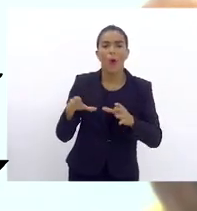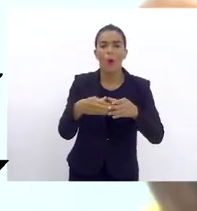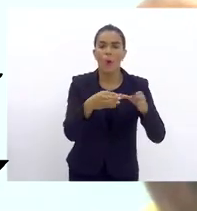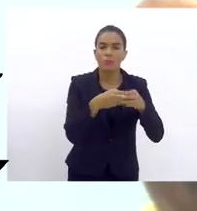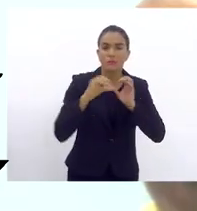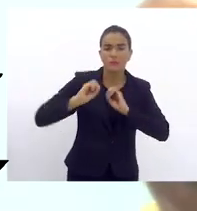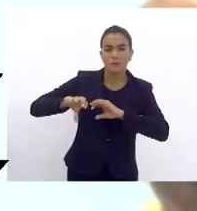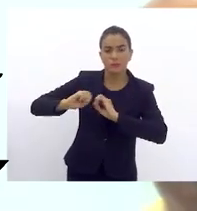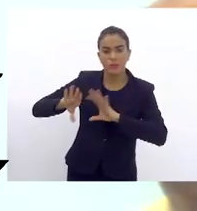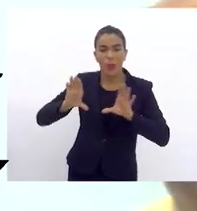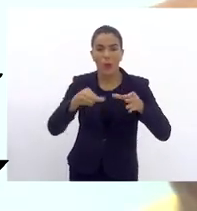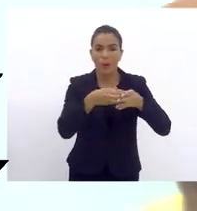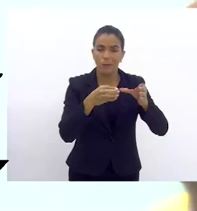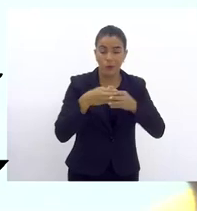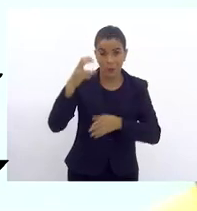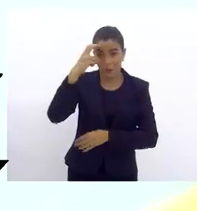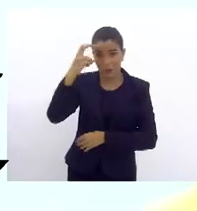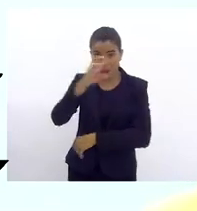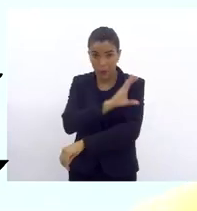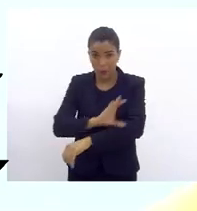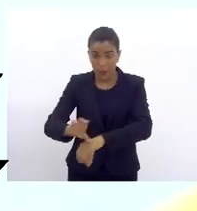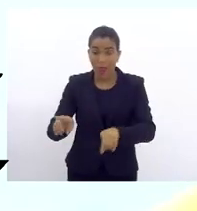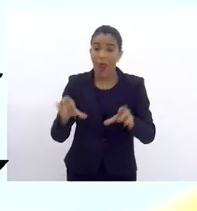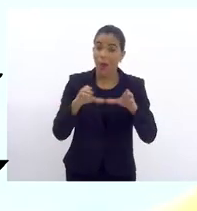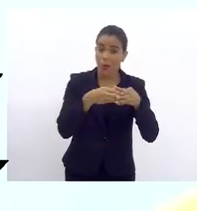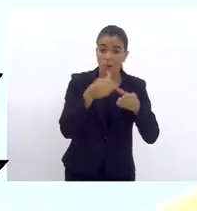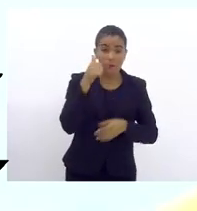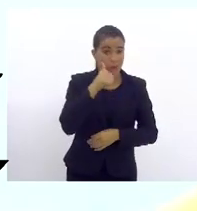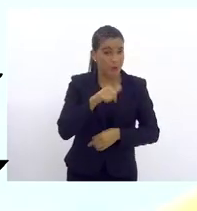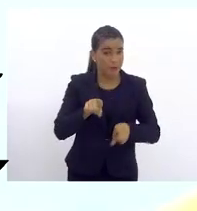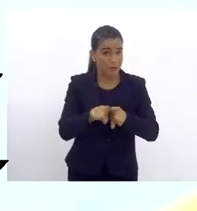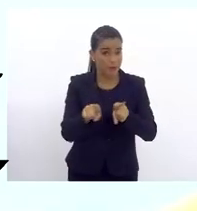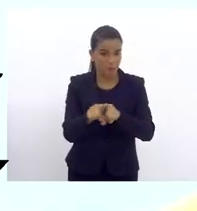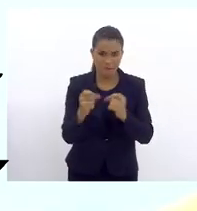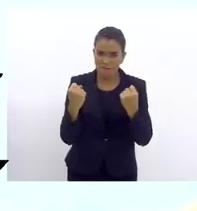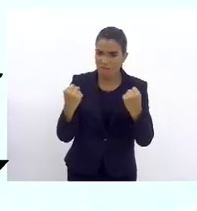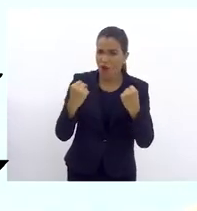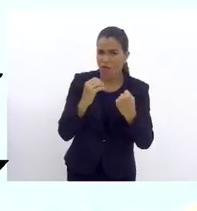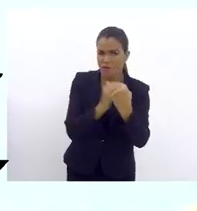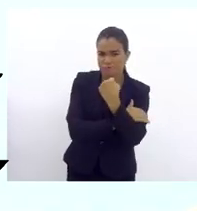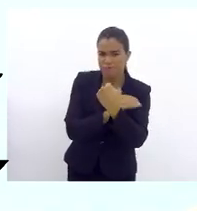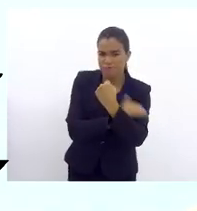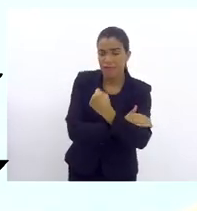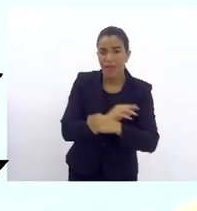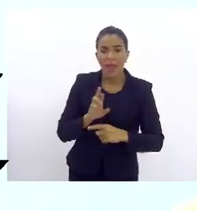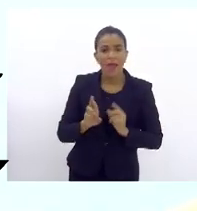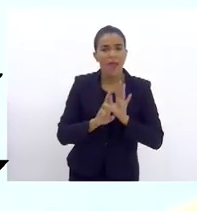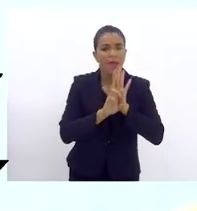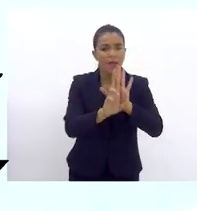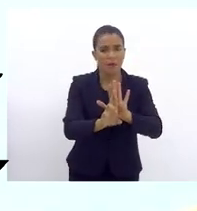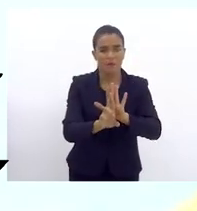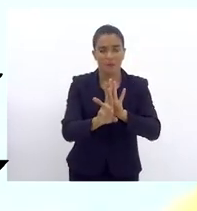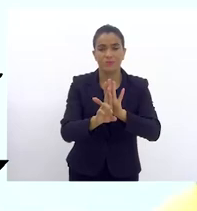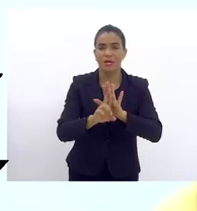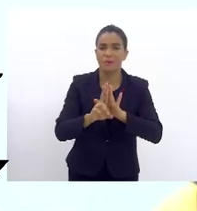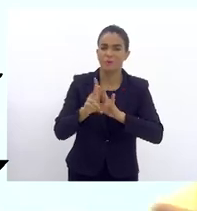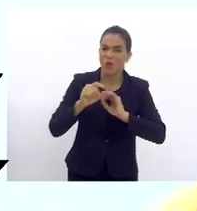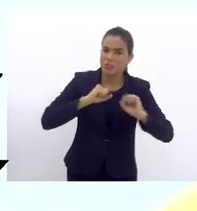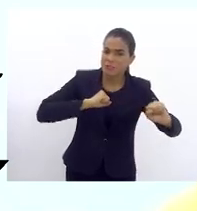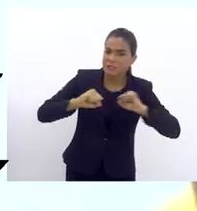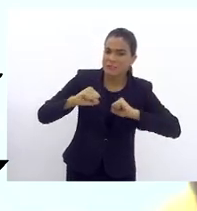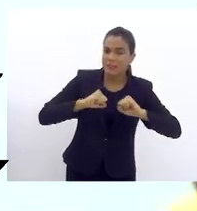comissões de educação com as comissões de Cultura com a comissão de mulher aqui fortemente representada pela nossa guerreira